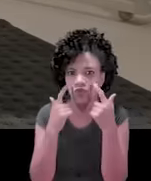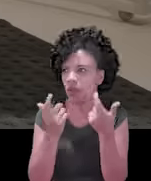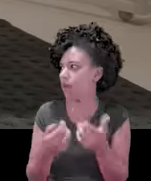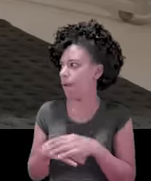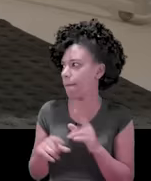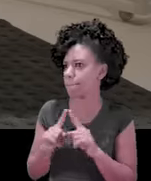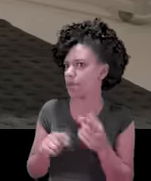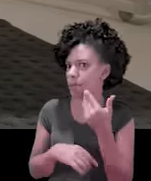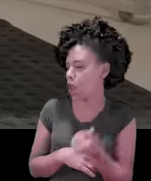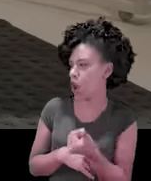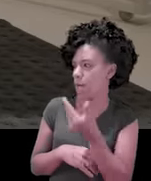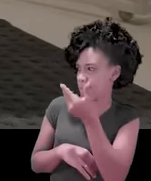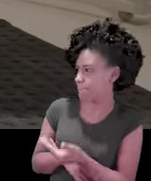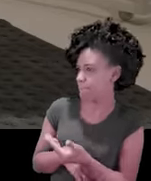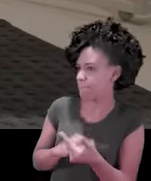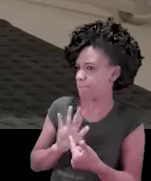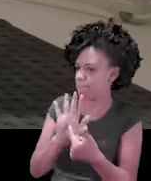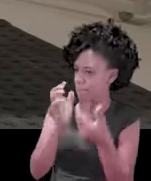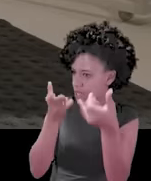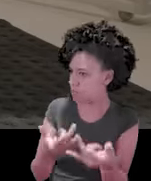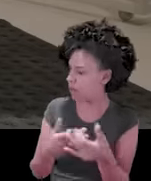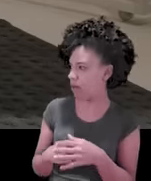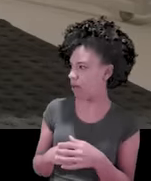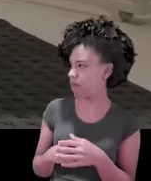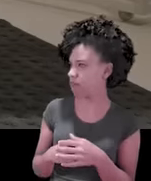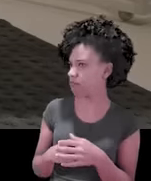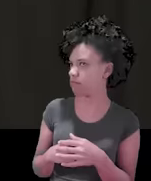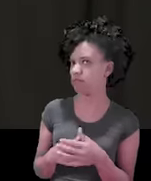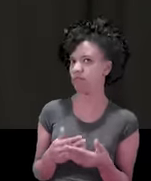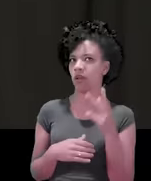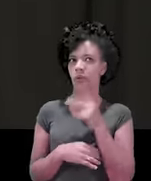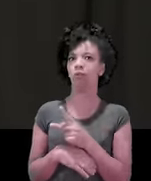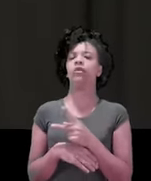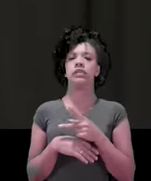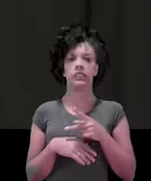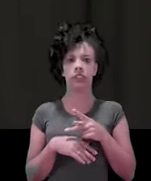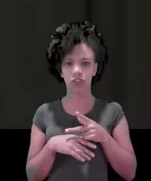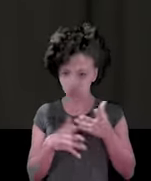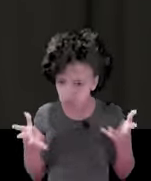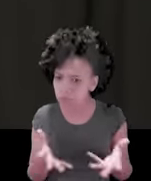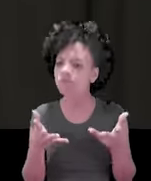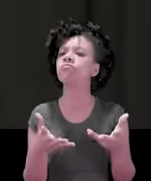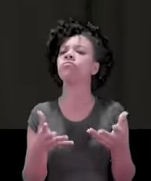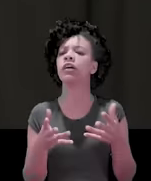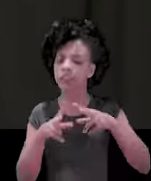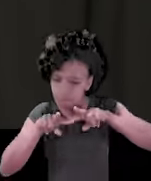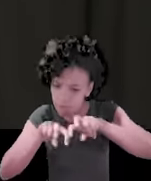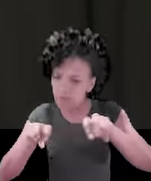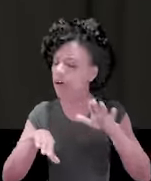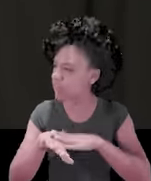chorar daqui a pouco a melhor pessoa do mundo para falar sobre correr atrás fazer